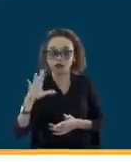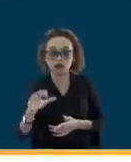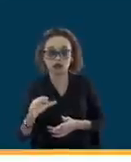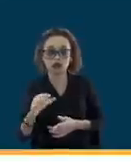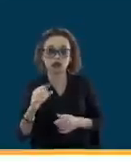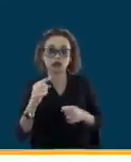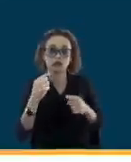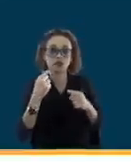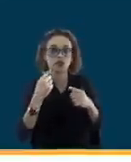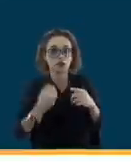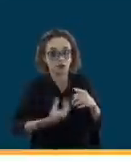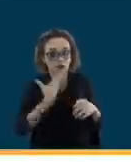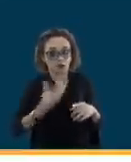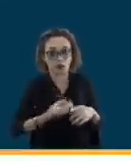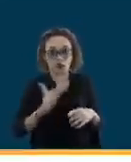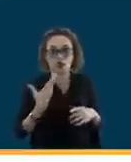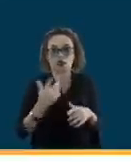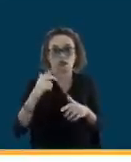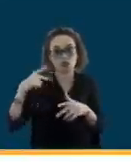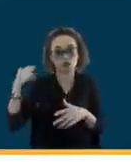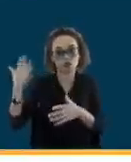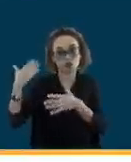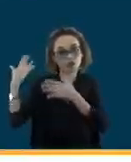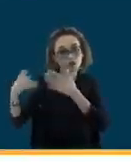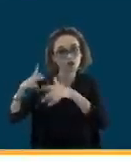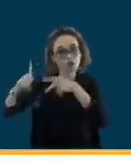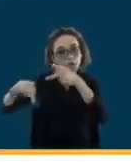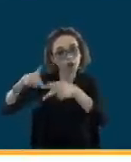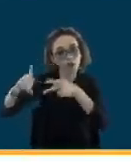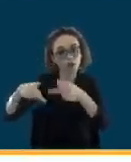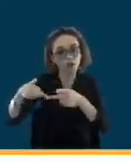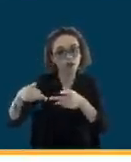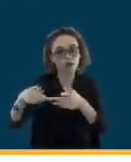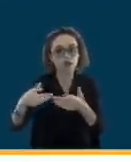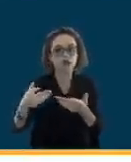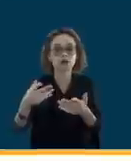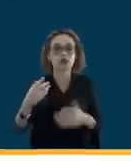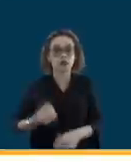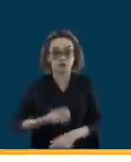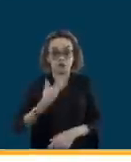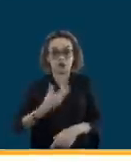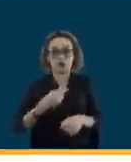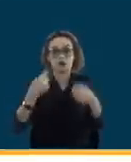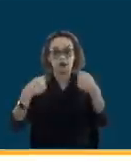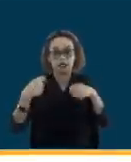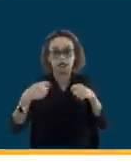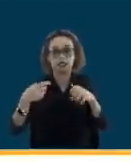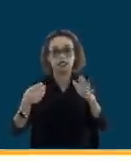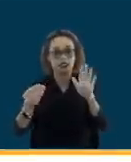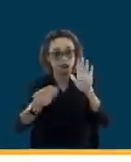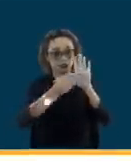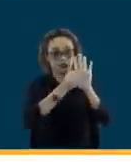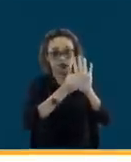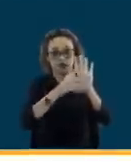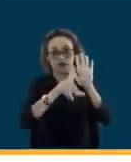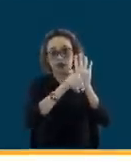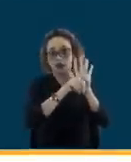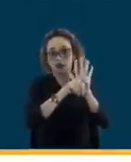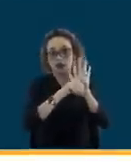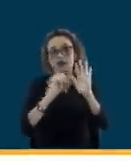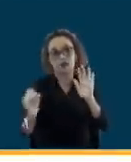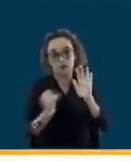Esses poetas, os nossos artistas. Aliás, não esqueçamos dos poetas na lei. Os poetas são muito importantes na